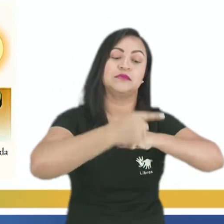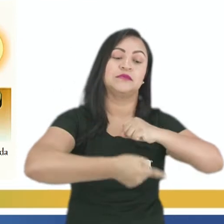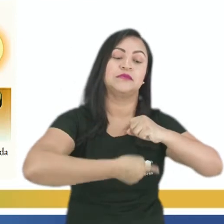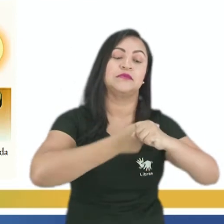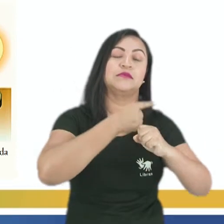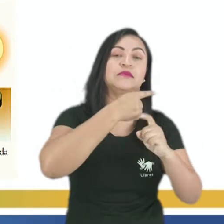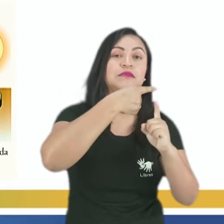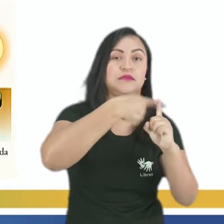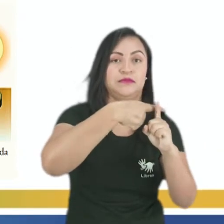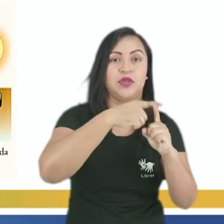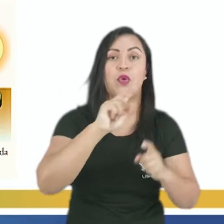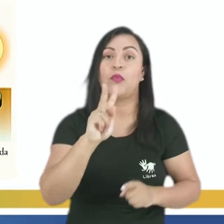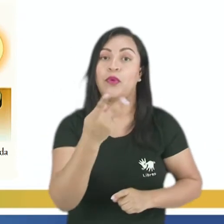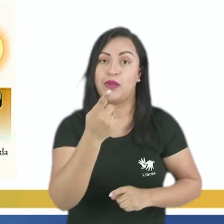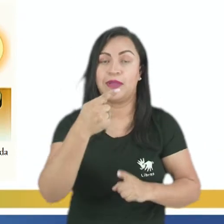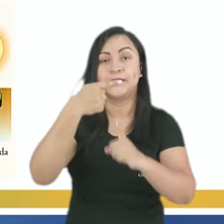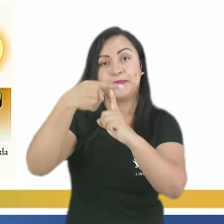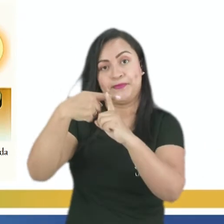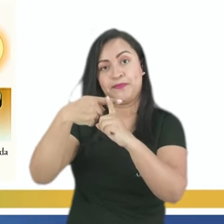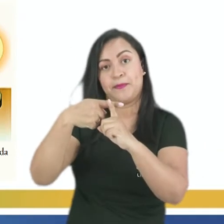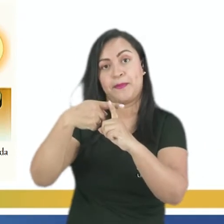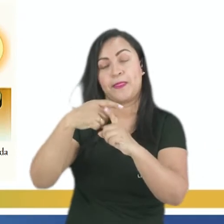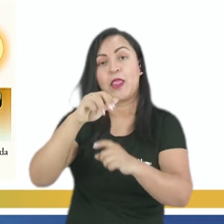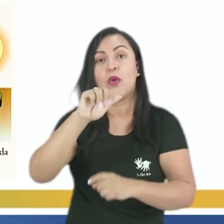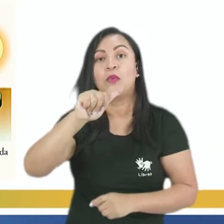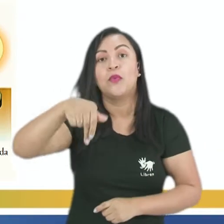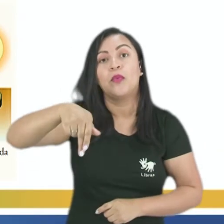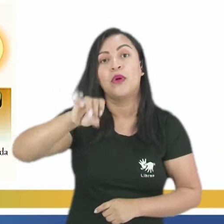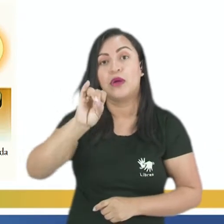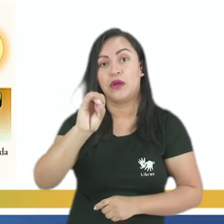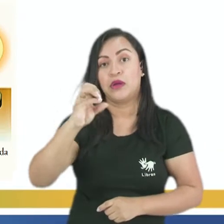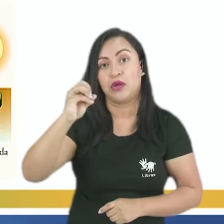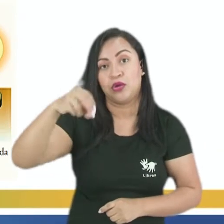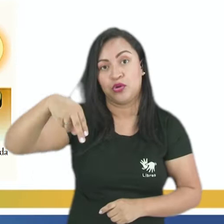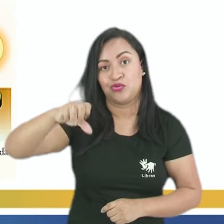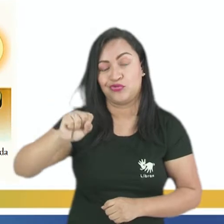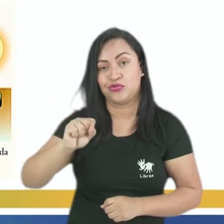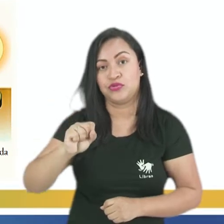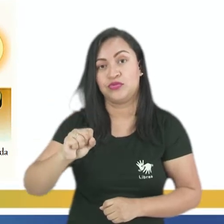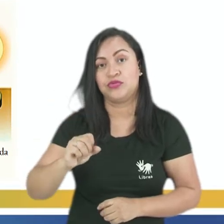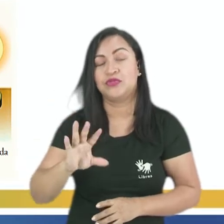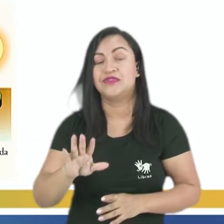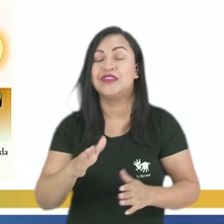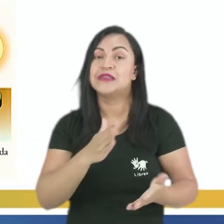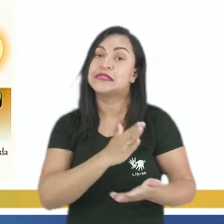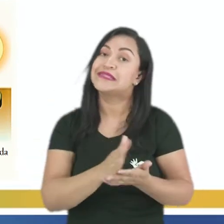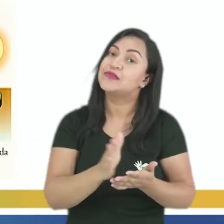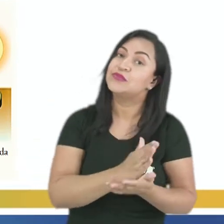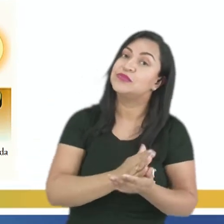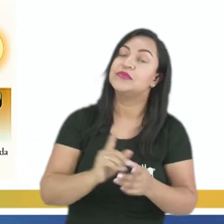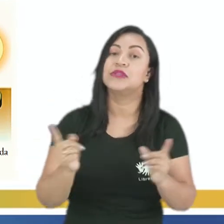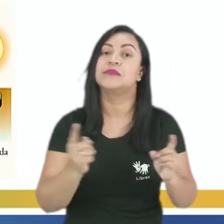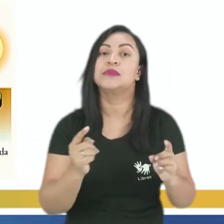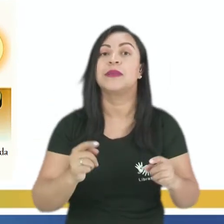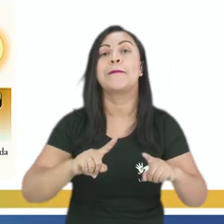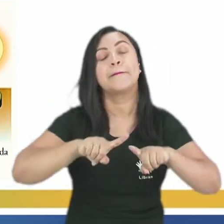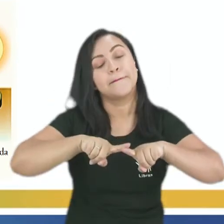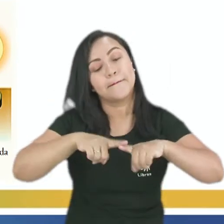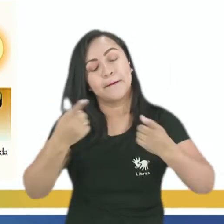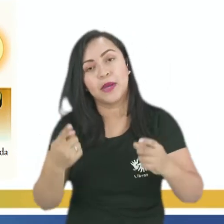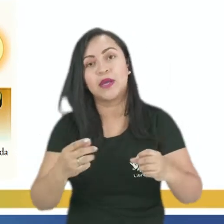H+. O ânion, ele pode variar, vai depender da substância que estiver presente ali. Mas o cátion sempre vai